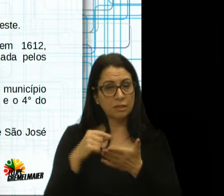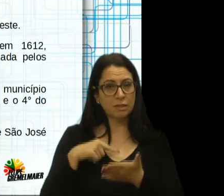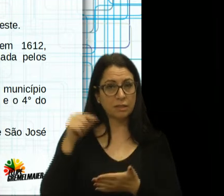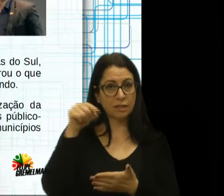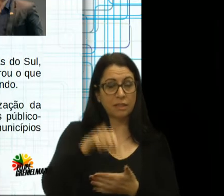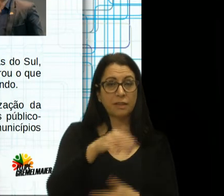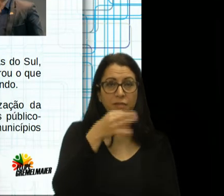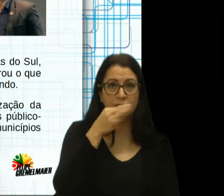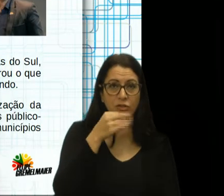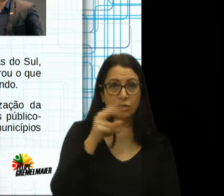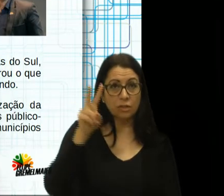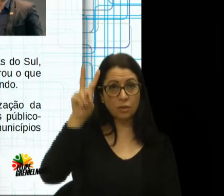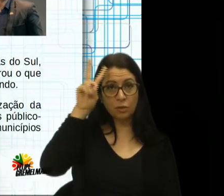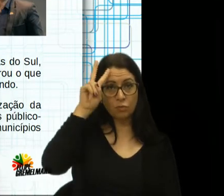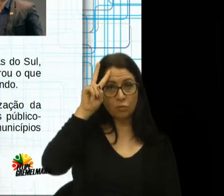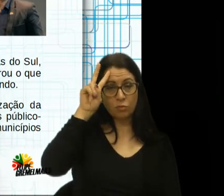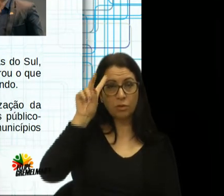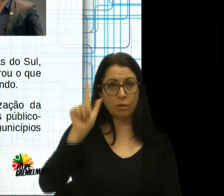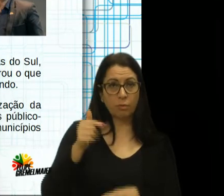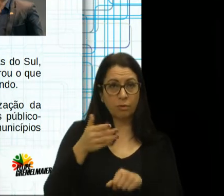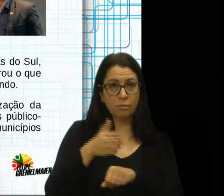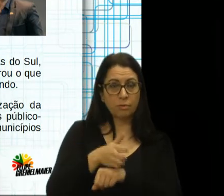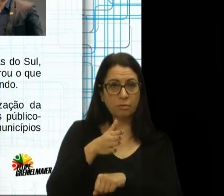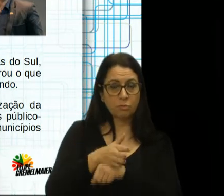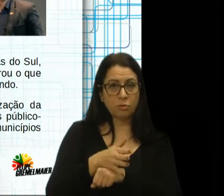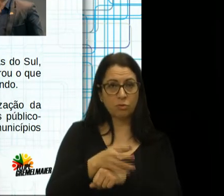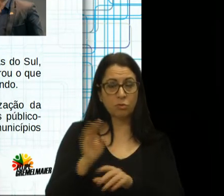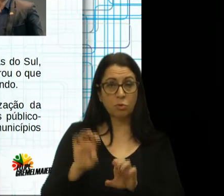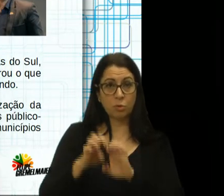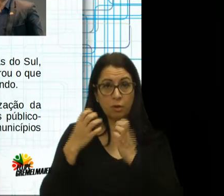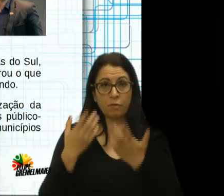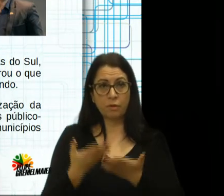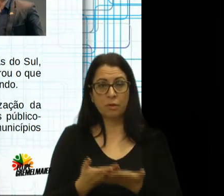Caxias do Sul na segunda-feira, depois ela participou também do evento